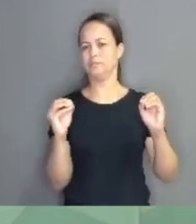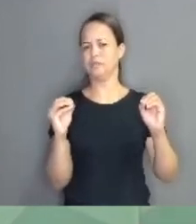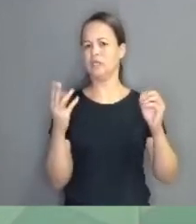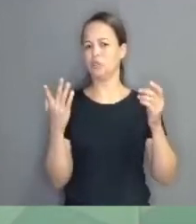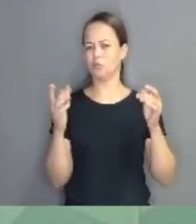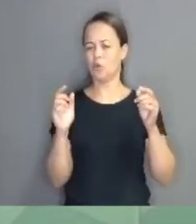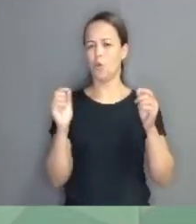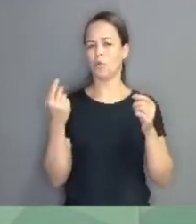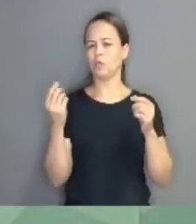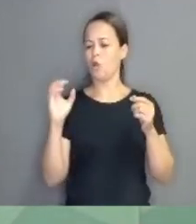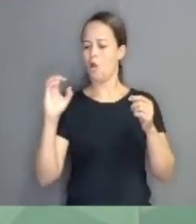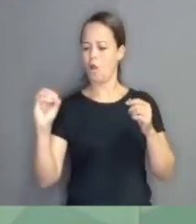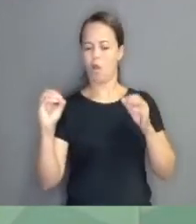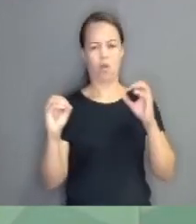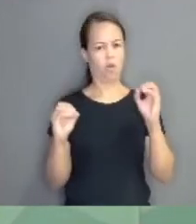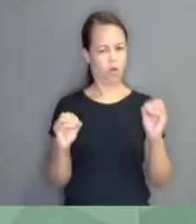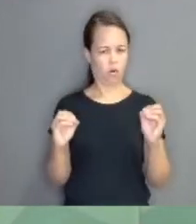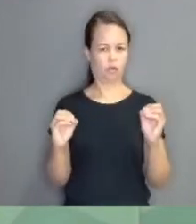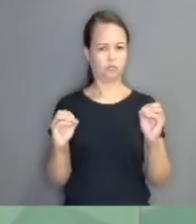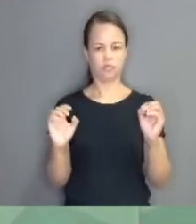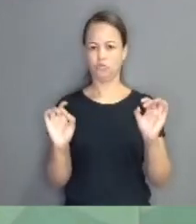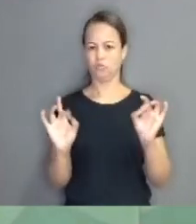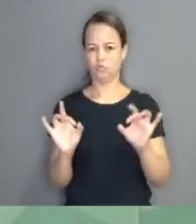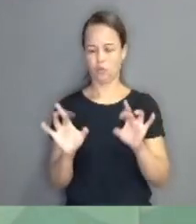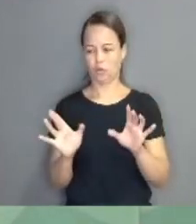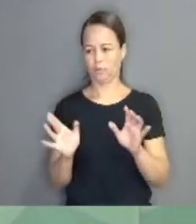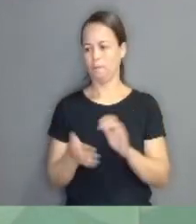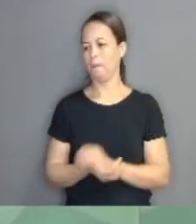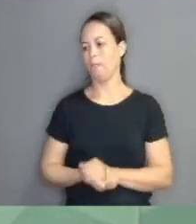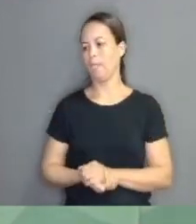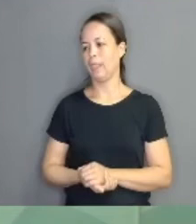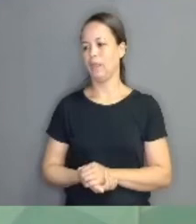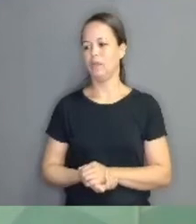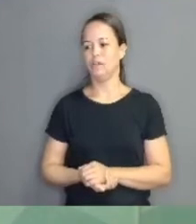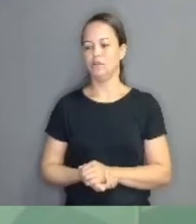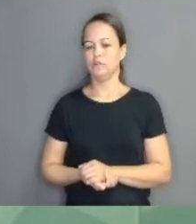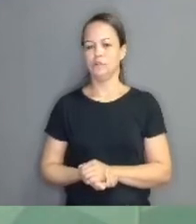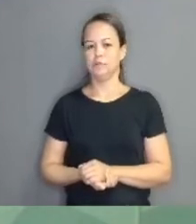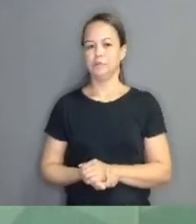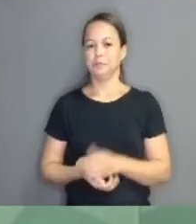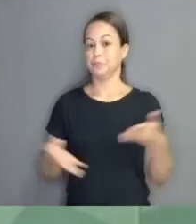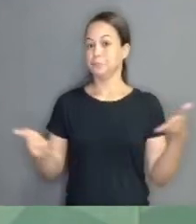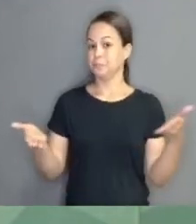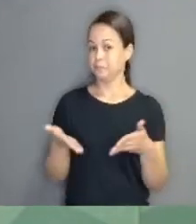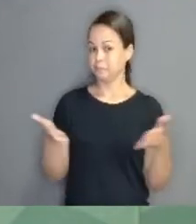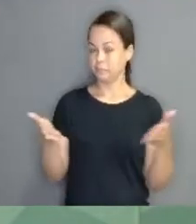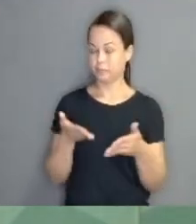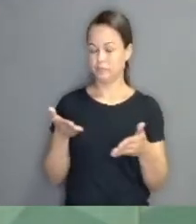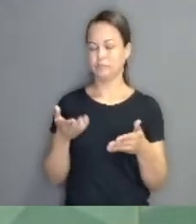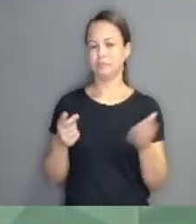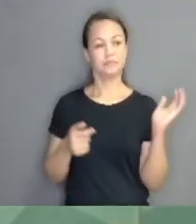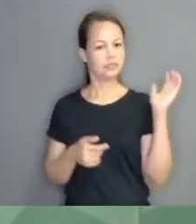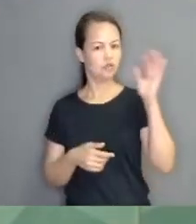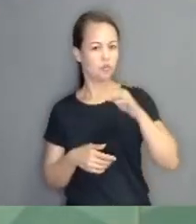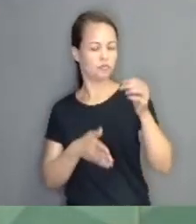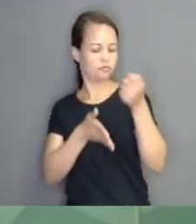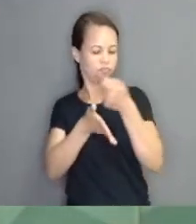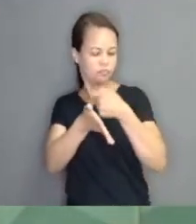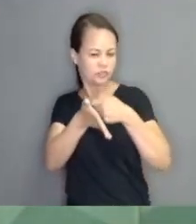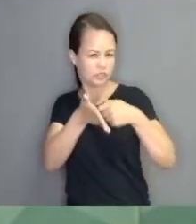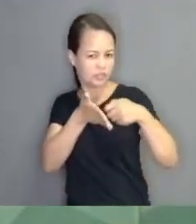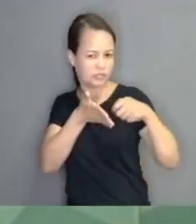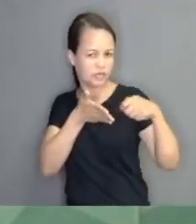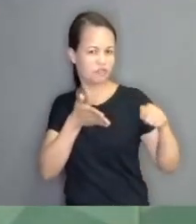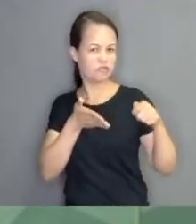iguais dessas duas palavras e agora vamos escrever o nome de